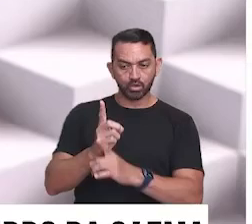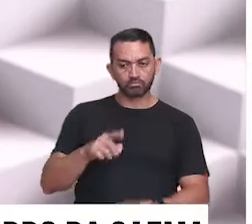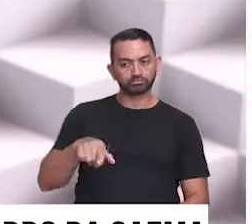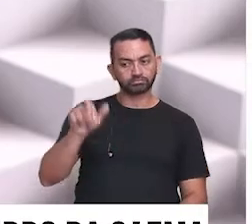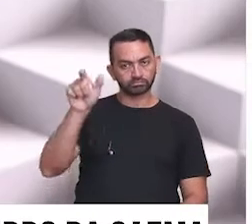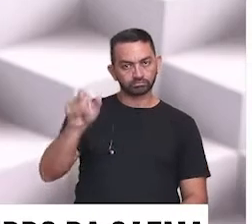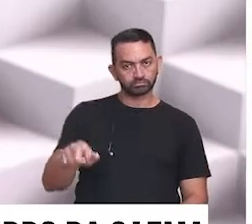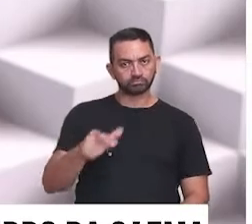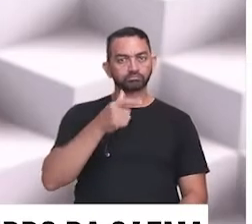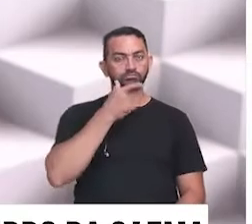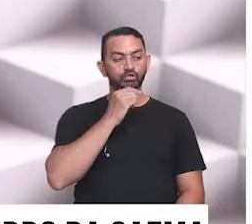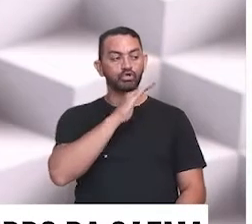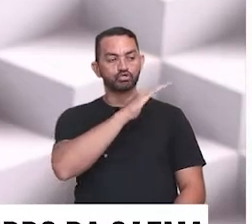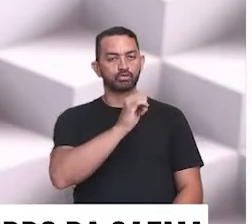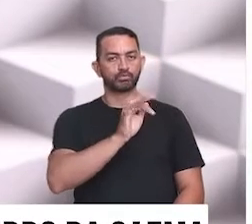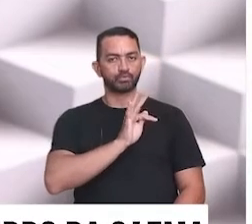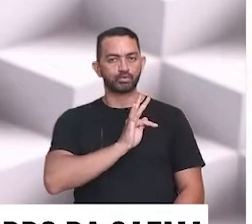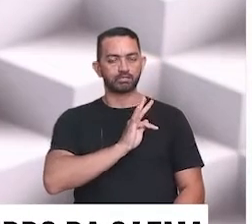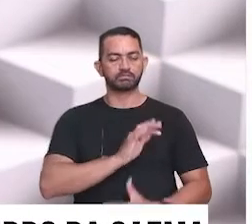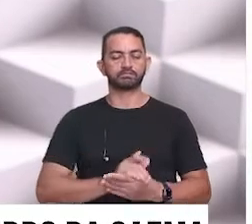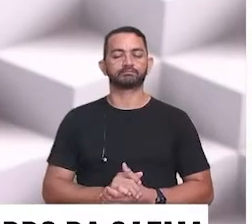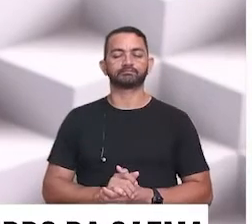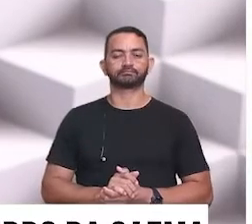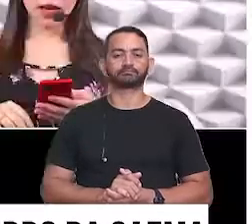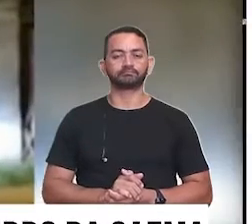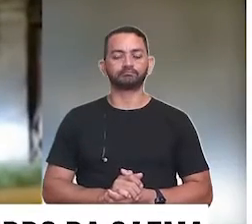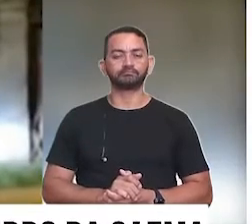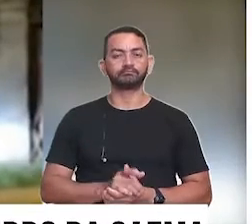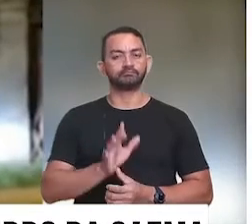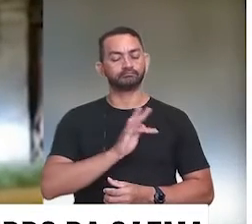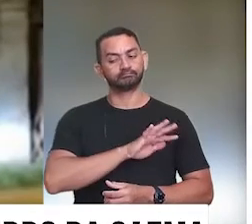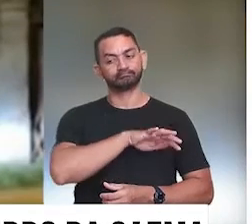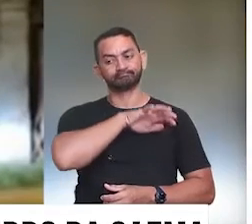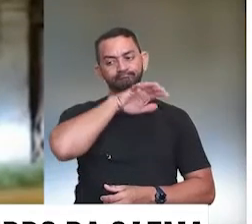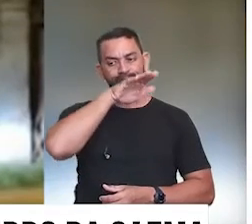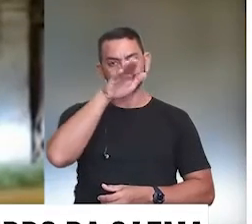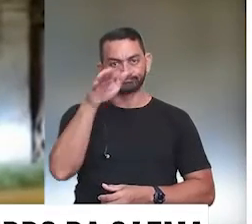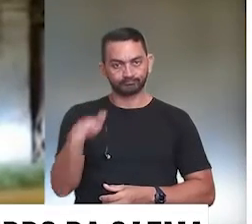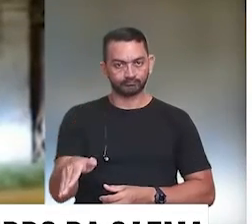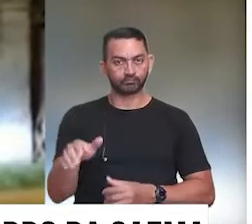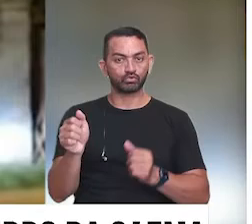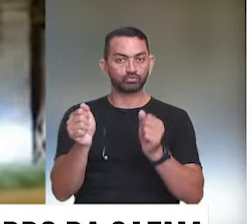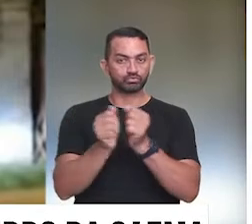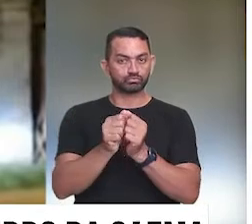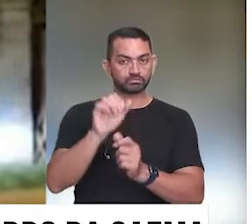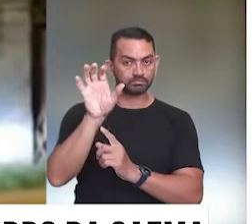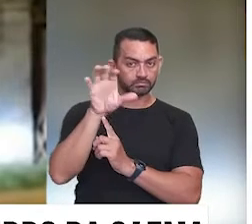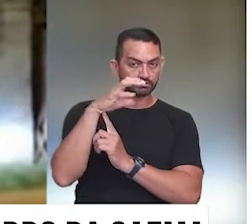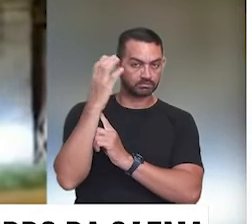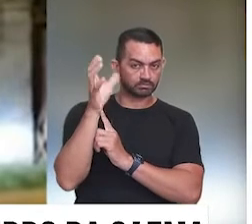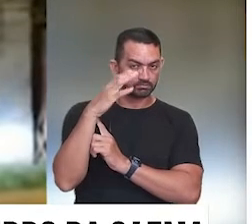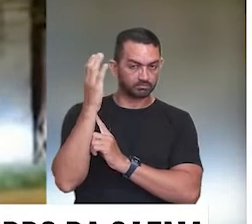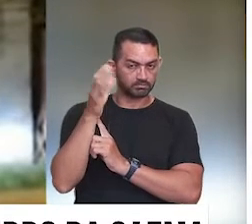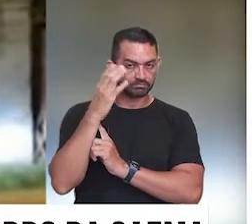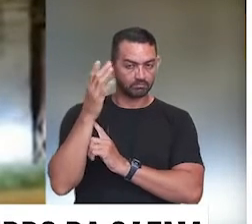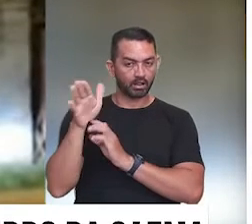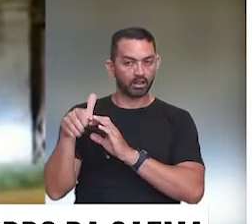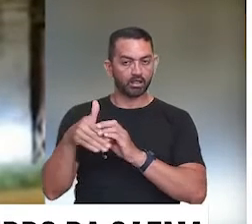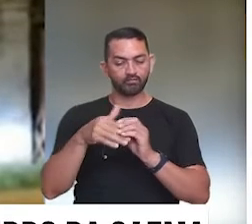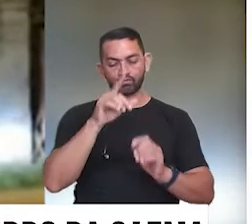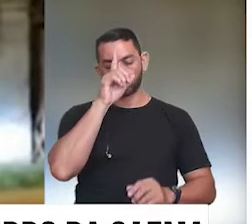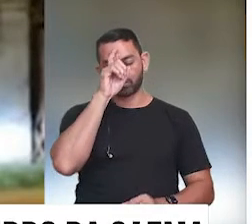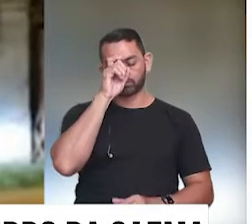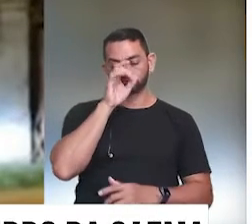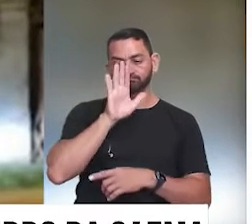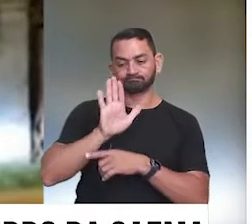né que encontraram a vítima que acionaram a polícia e aí gente a polícia foi até o local juntamente com o SAMU que levou o homem até o